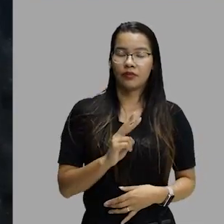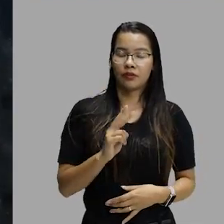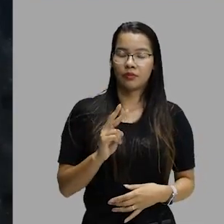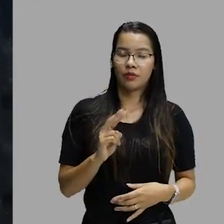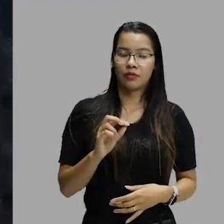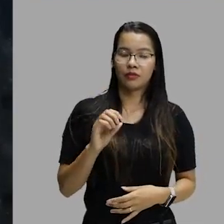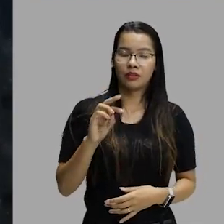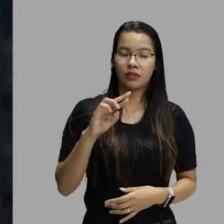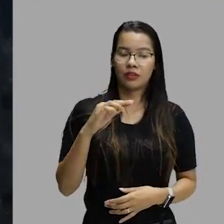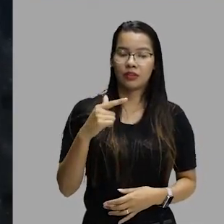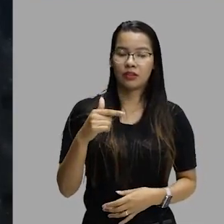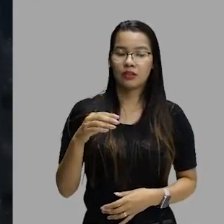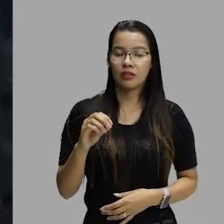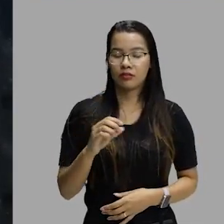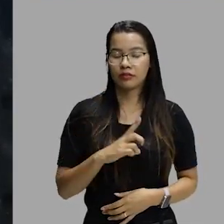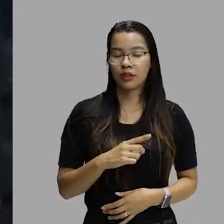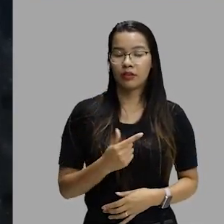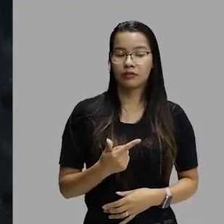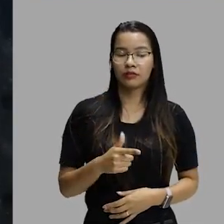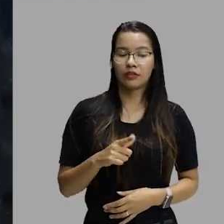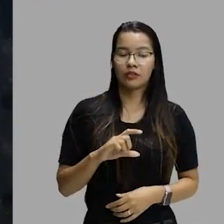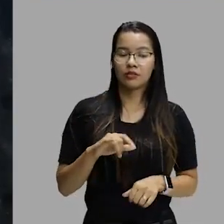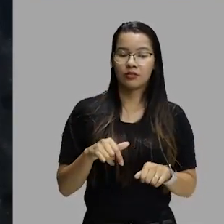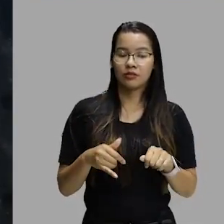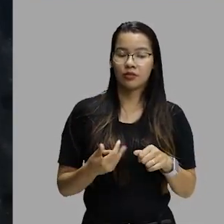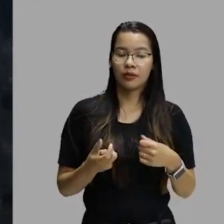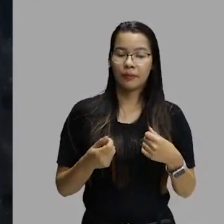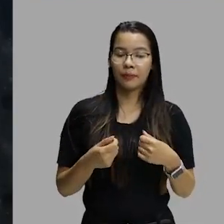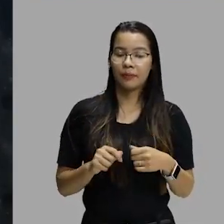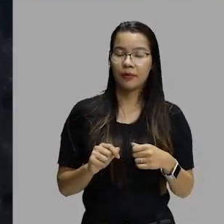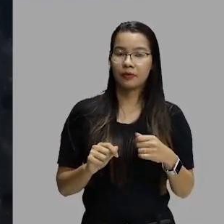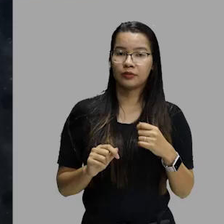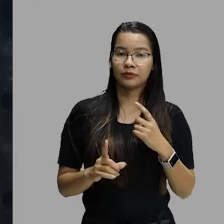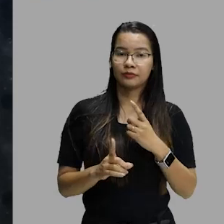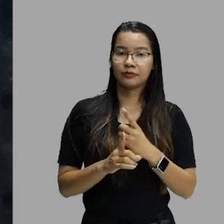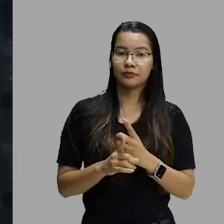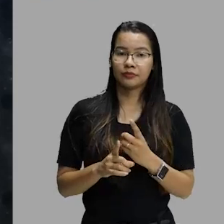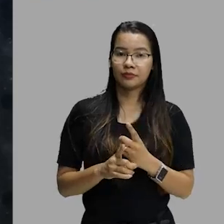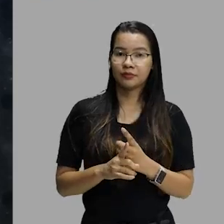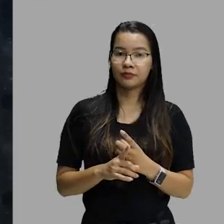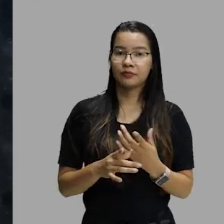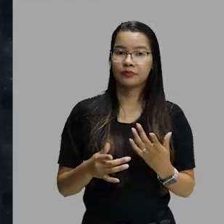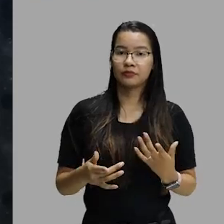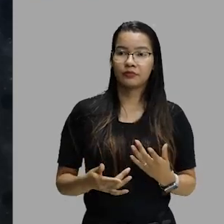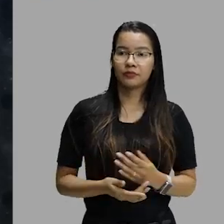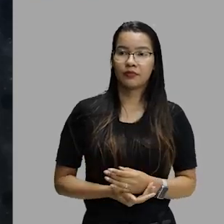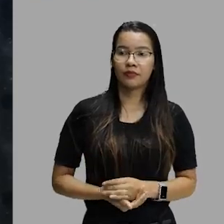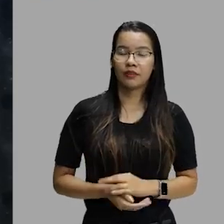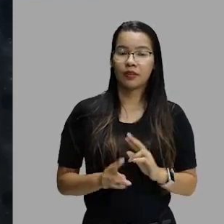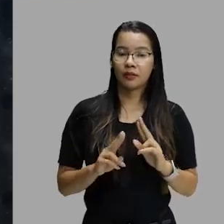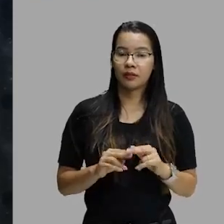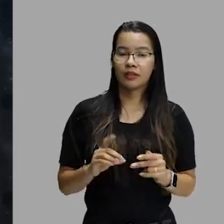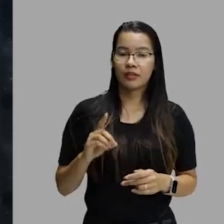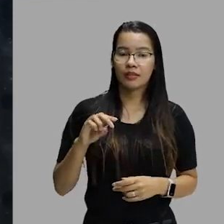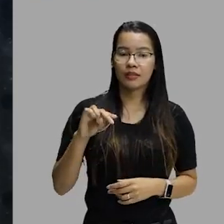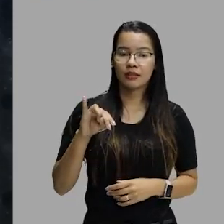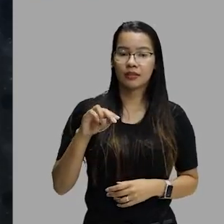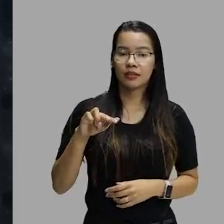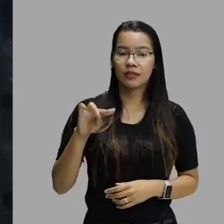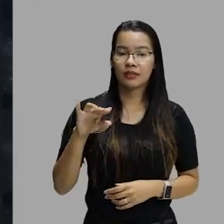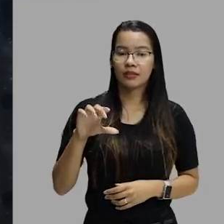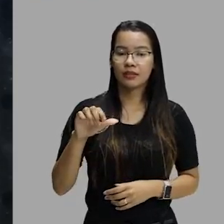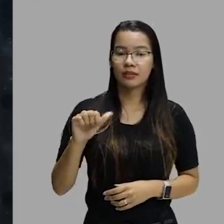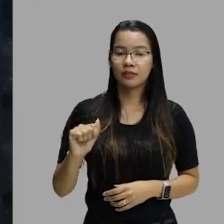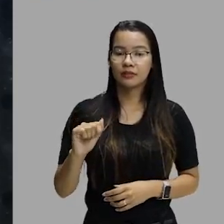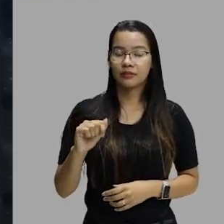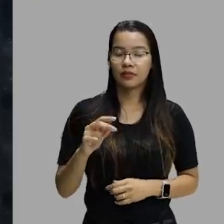oração sem o sujeito, você pode identificá-lo, no caso, o sujeito, né? Pela desinência verbal,